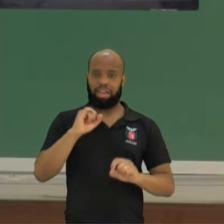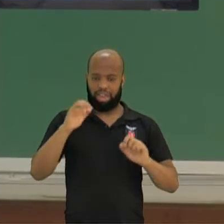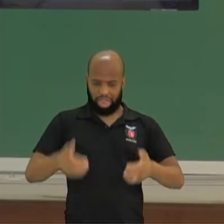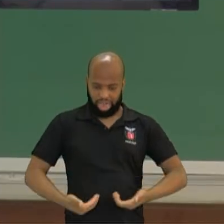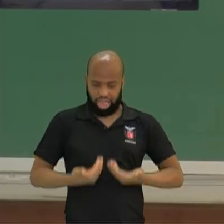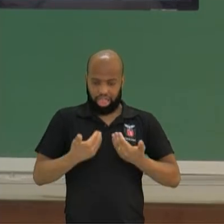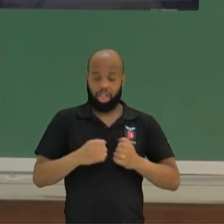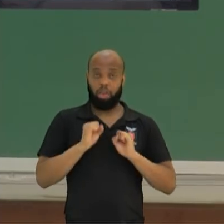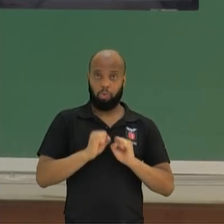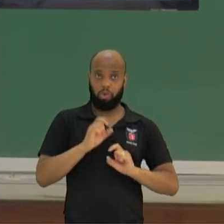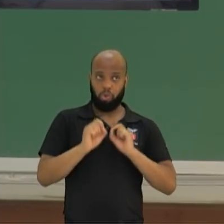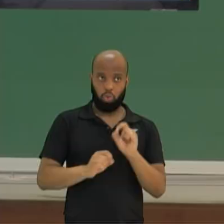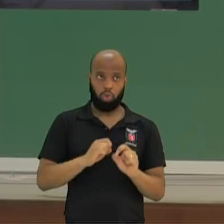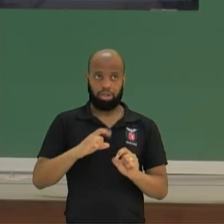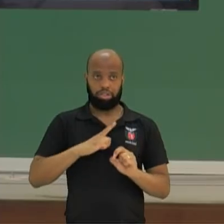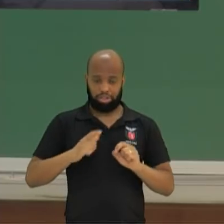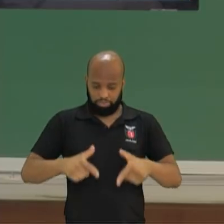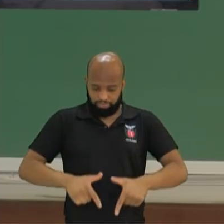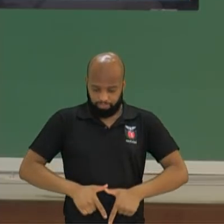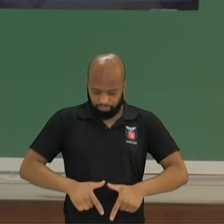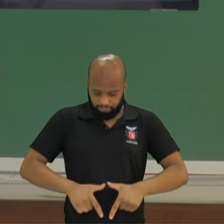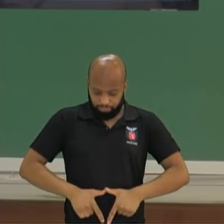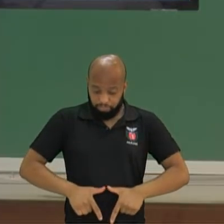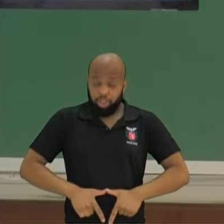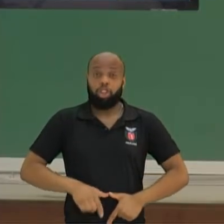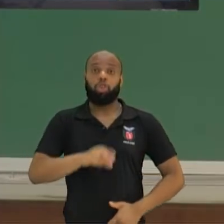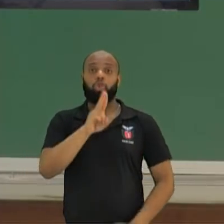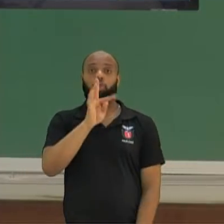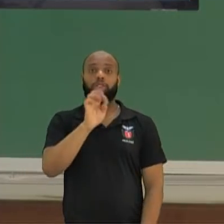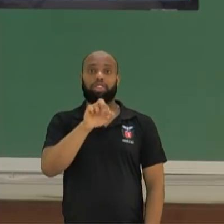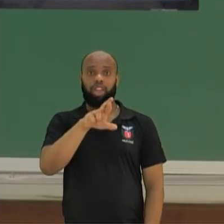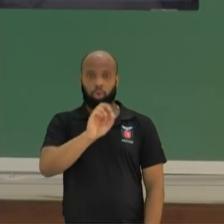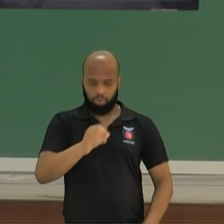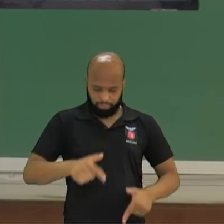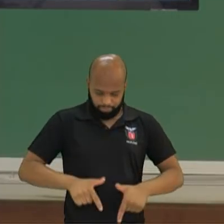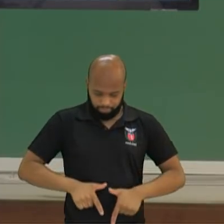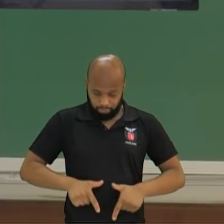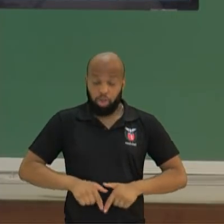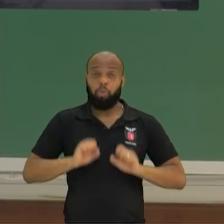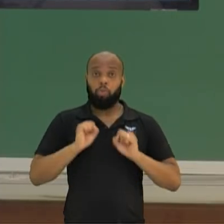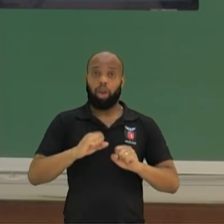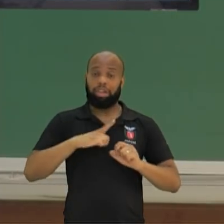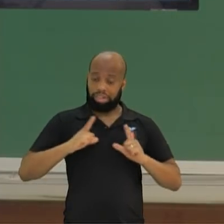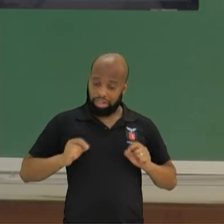podem desencadear a formação, né, o desenvolvimento do câncer de colo de